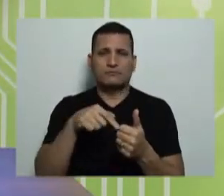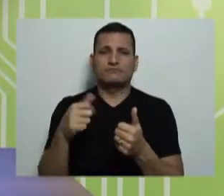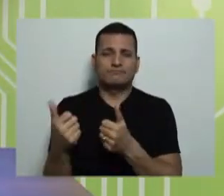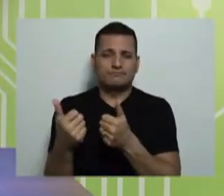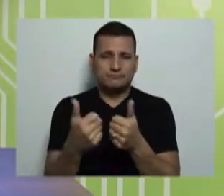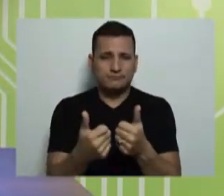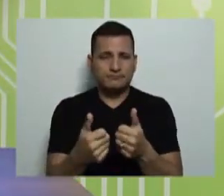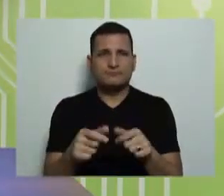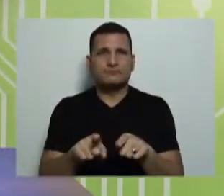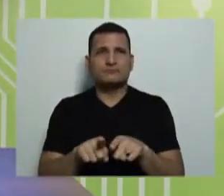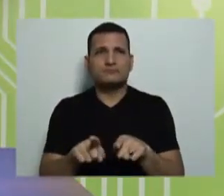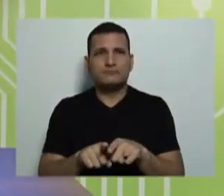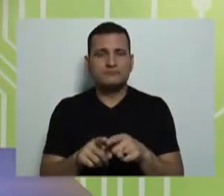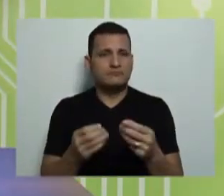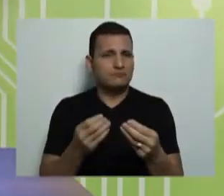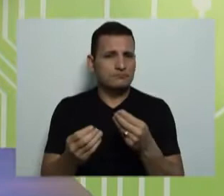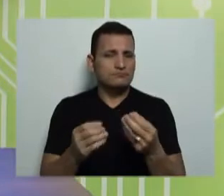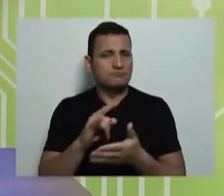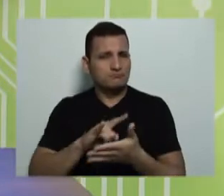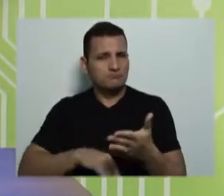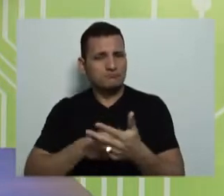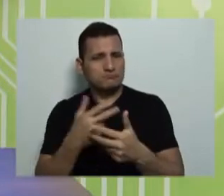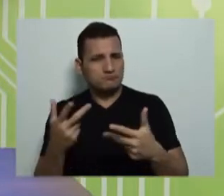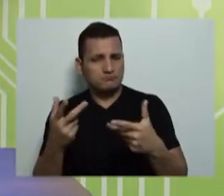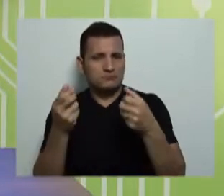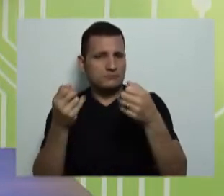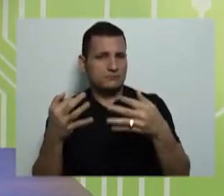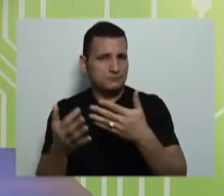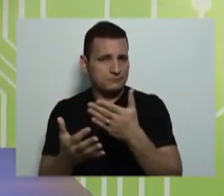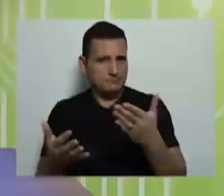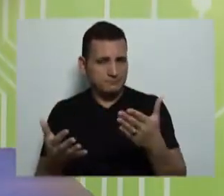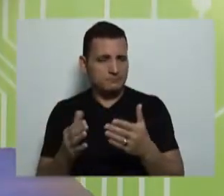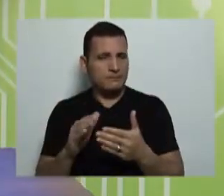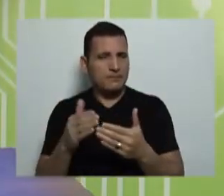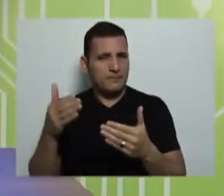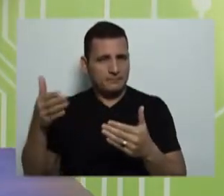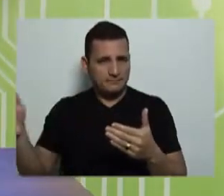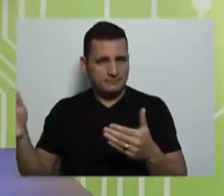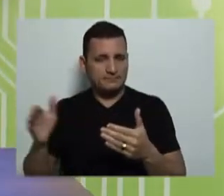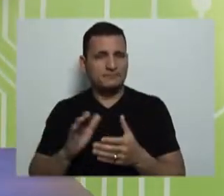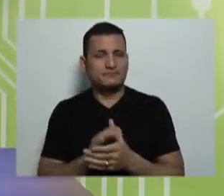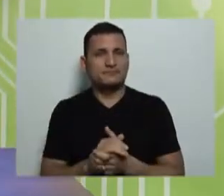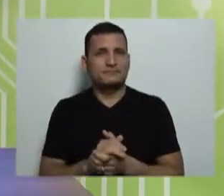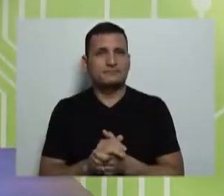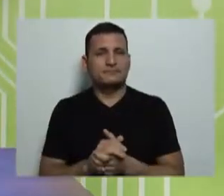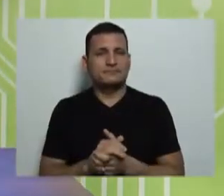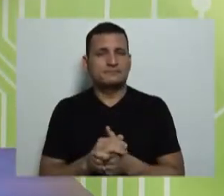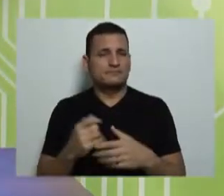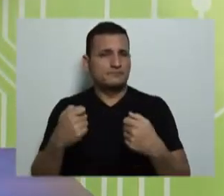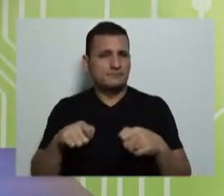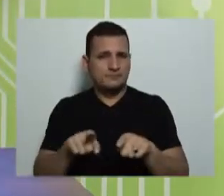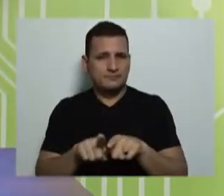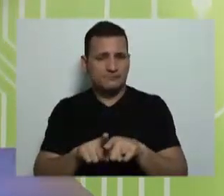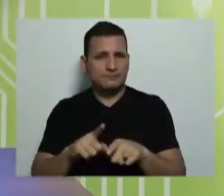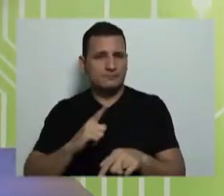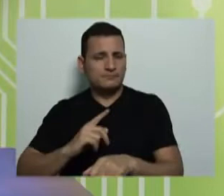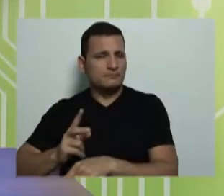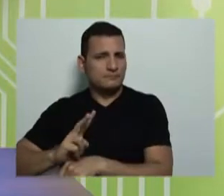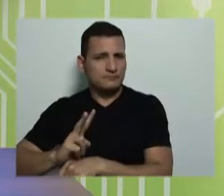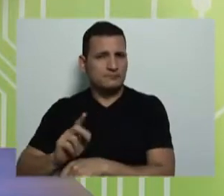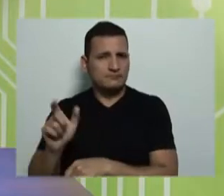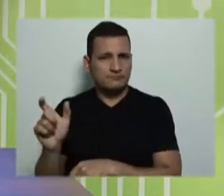que diz respeito à formalização dos documentos, que eu vou explicar para vocês mais adiante. E por fim, é necessário que exista um supervisor da